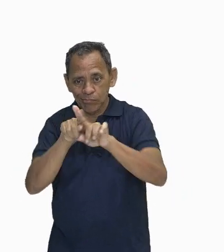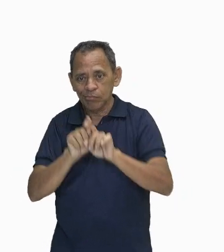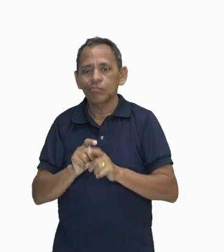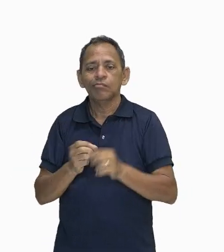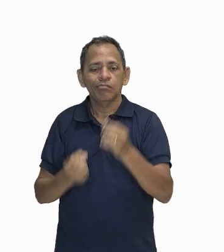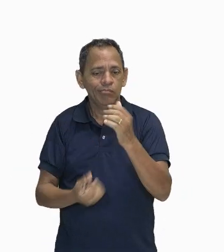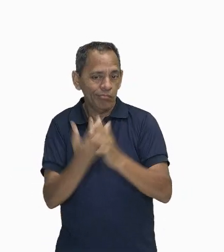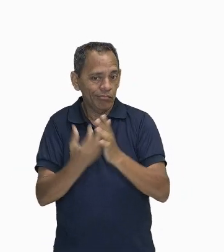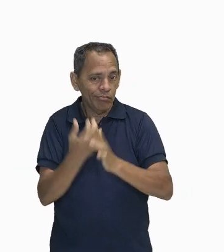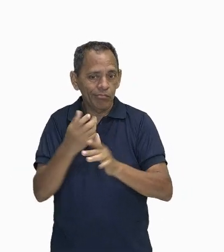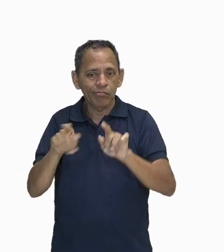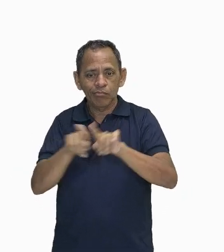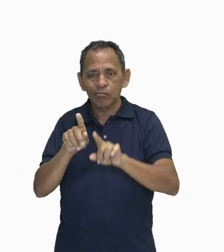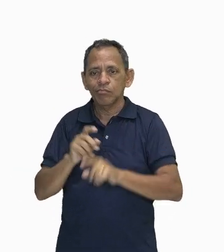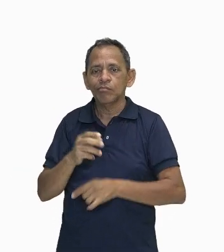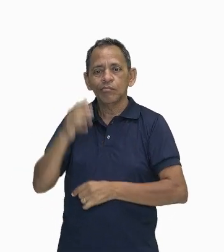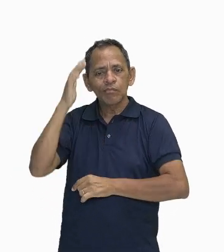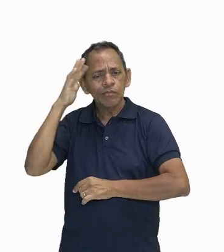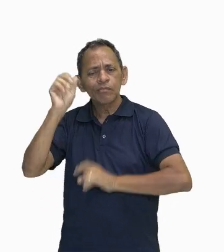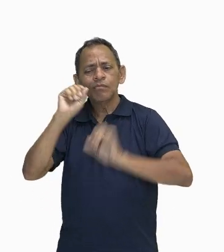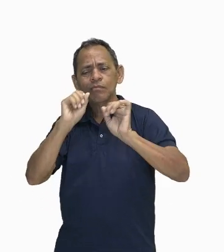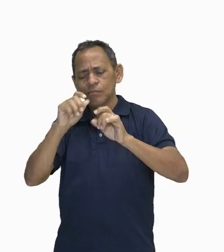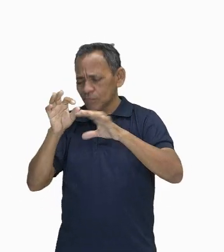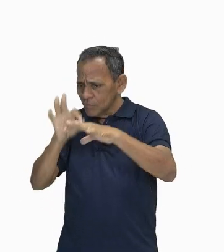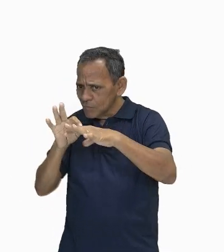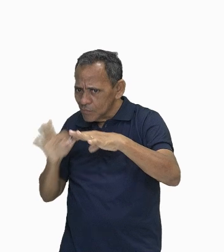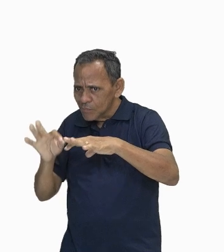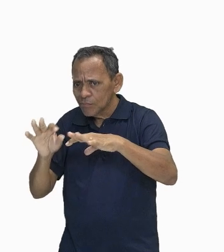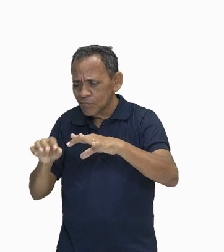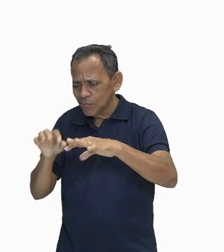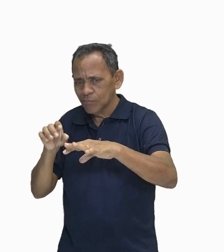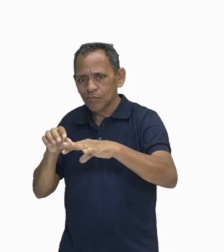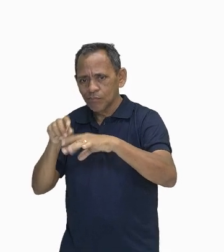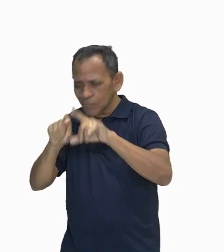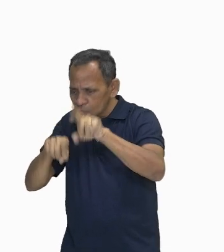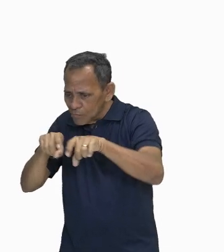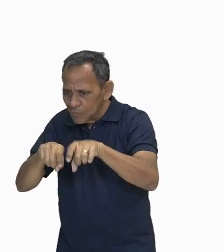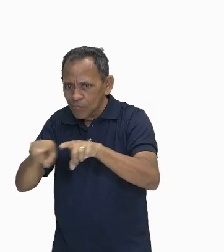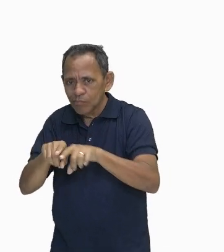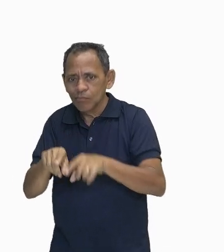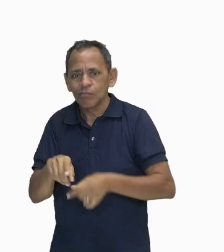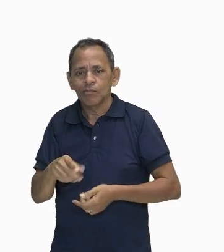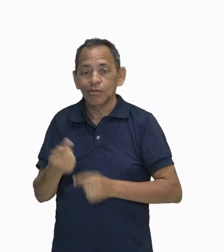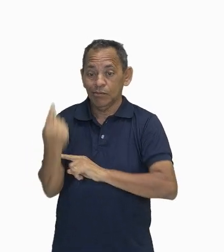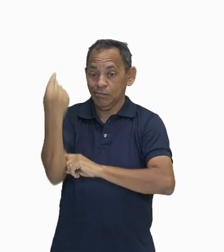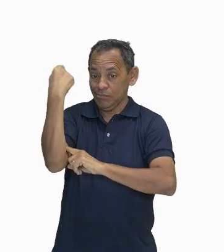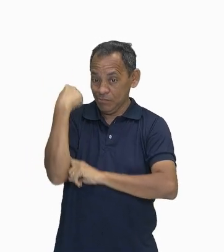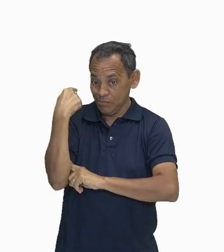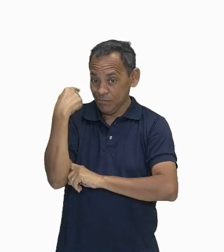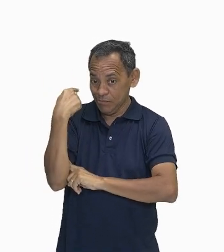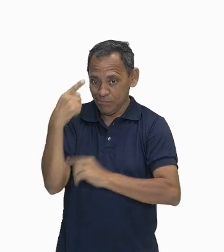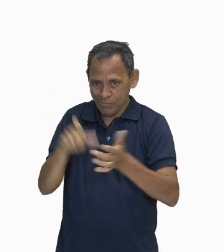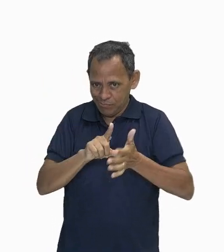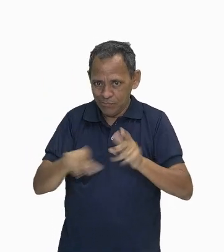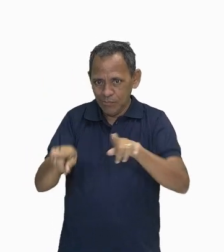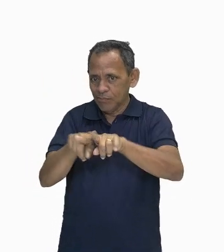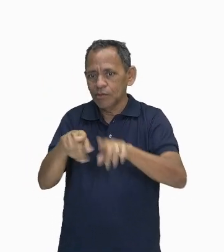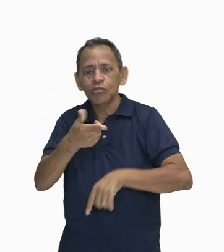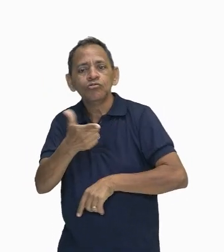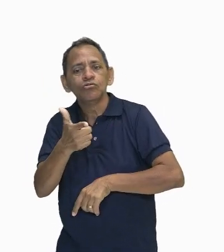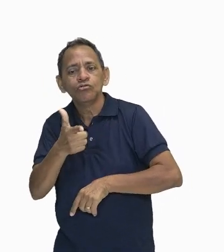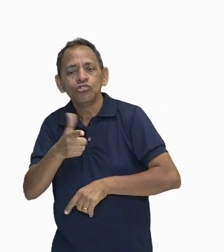que aconteceu com o campo? Até então, nós tínhamos atividades que elas não eram atividades mecanizadas, né? Era um trabalho ali